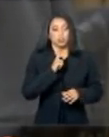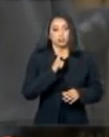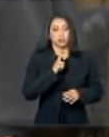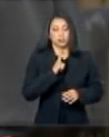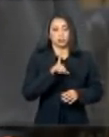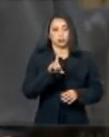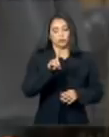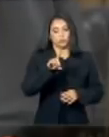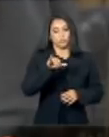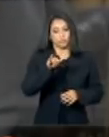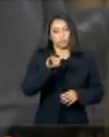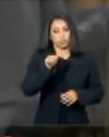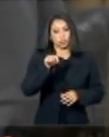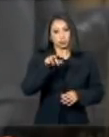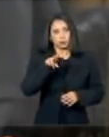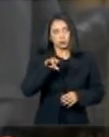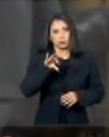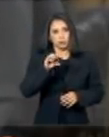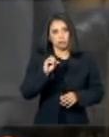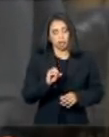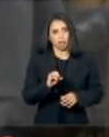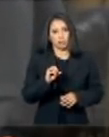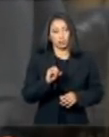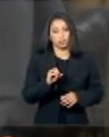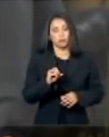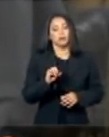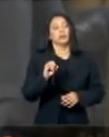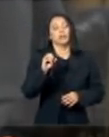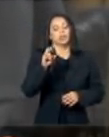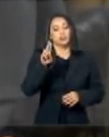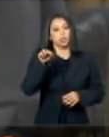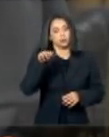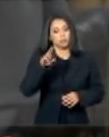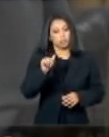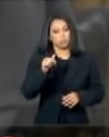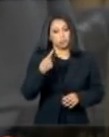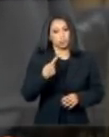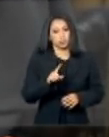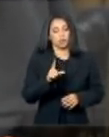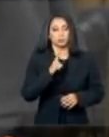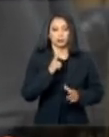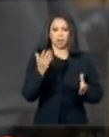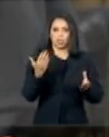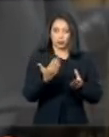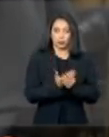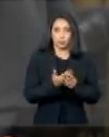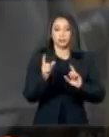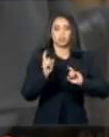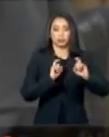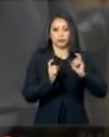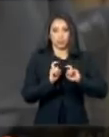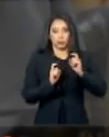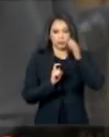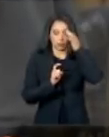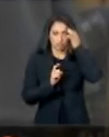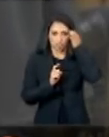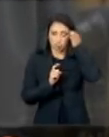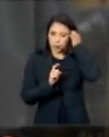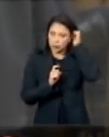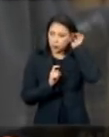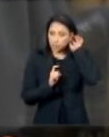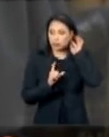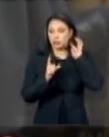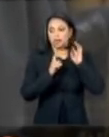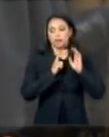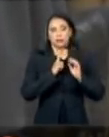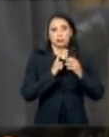o município o que quer que seja é precedido essa cena se julga quanto comércio e das brincadeiras se ao